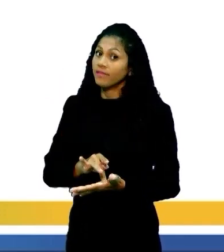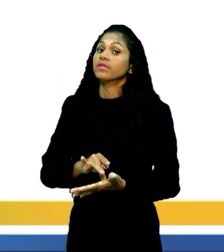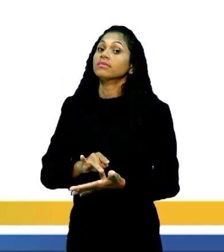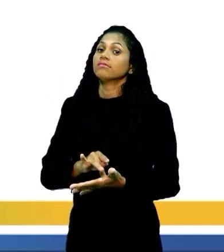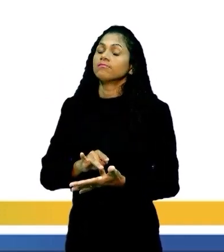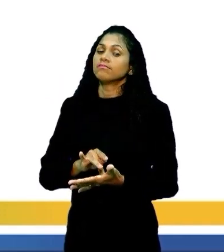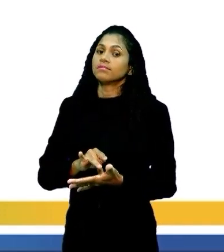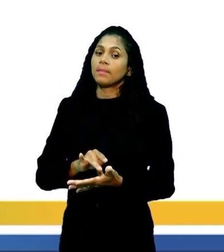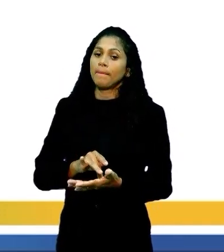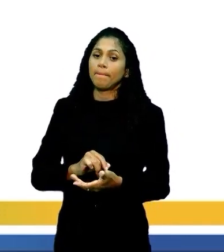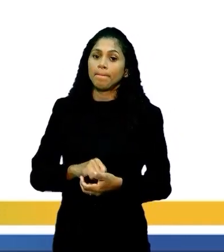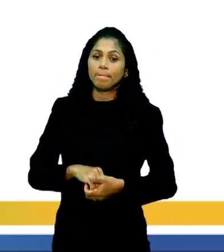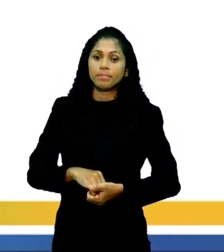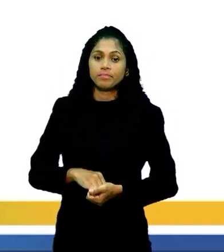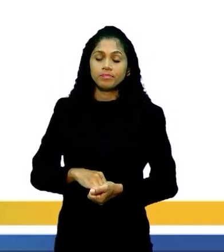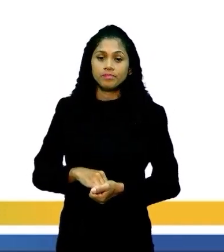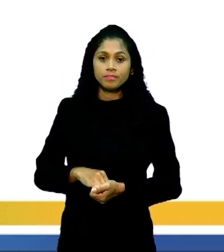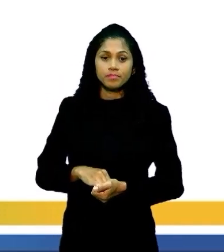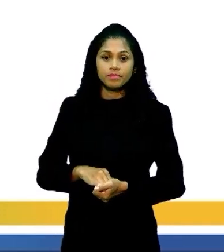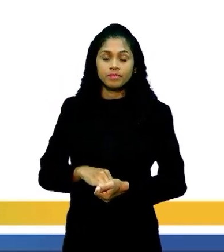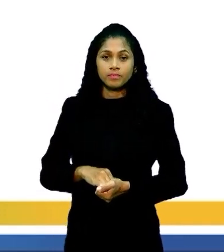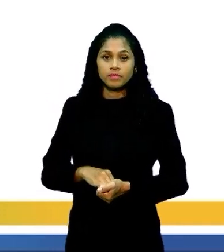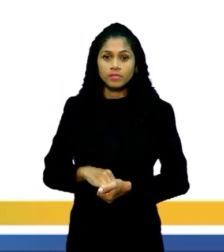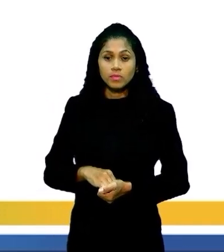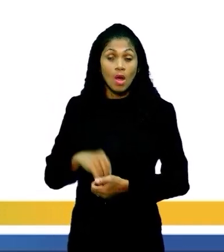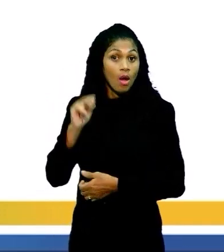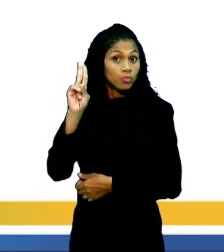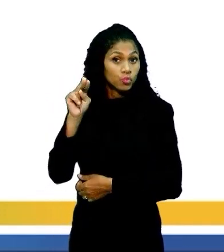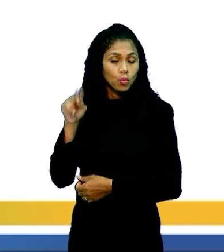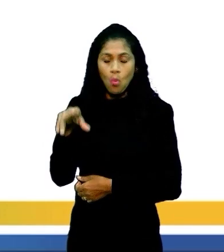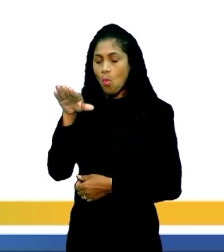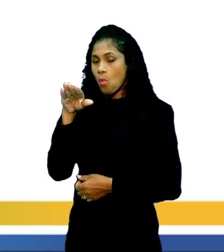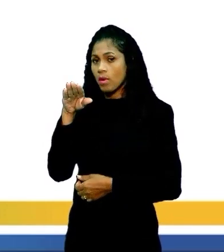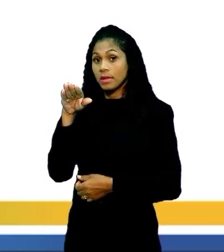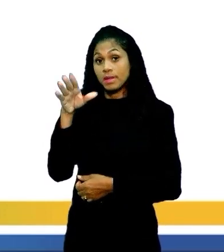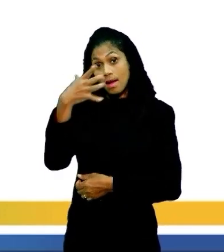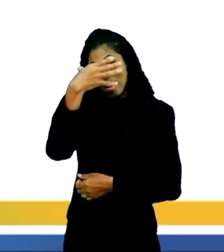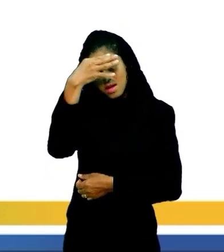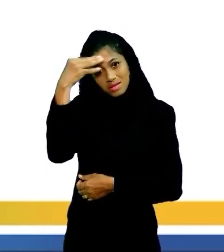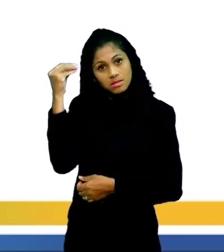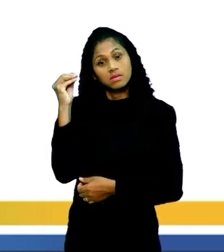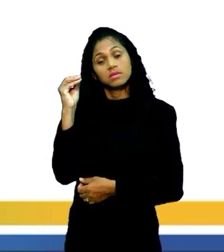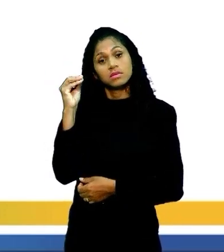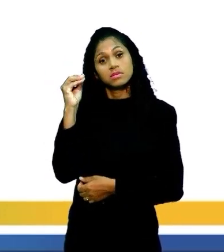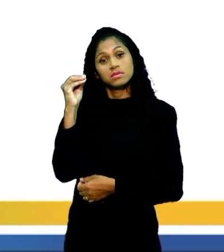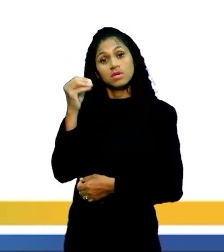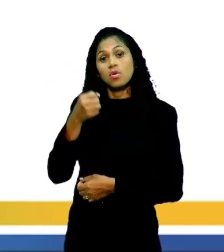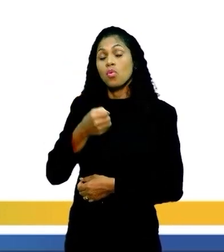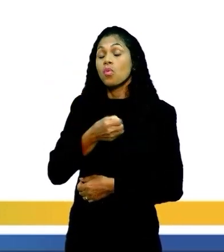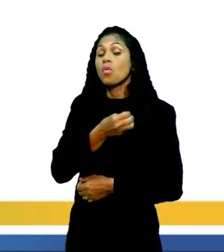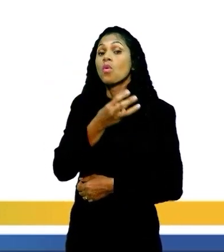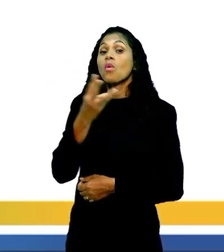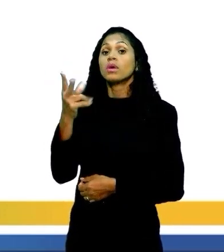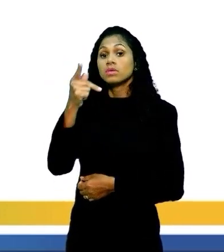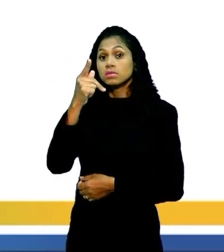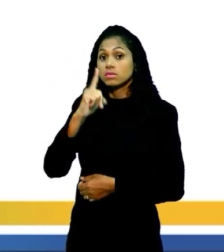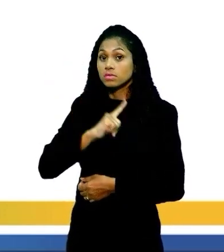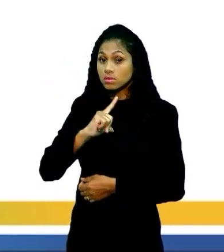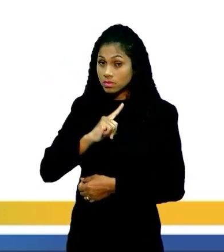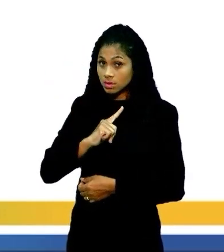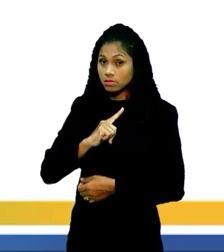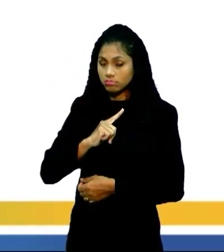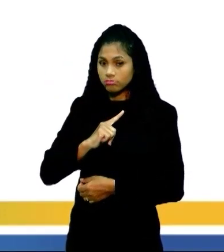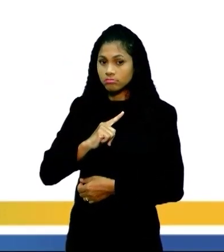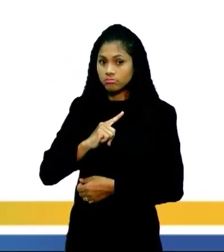aí a situação. Nunca devemos esquecer. Quantos tem na razão, no